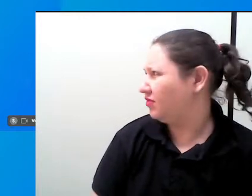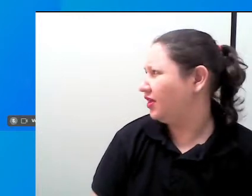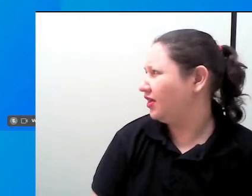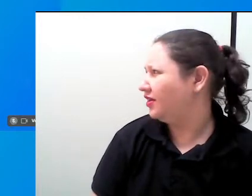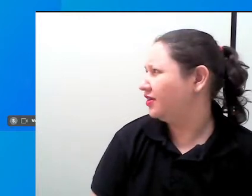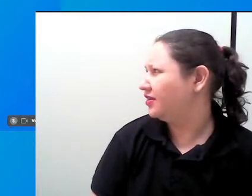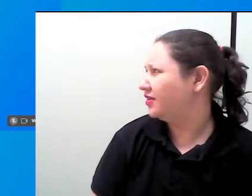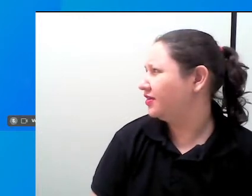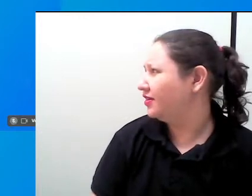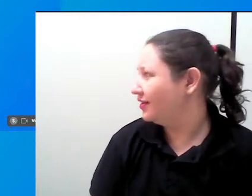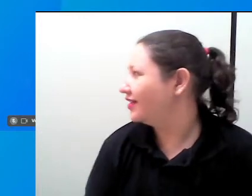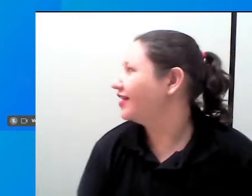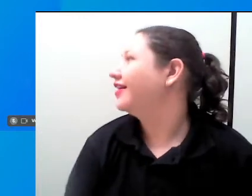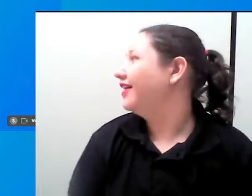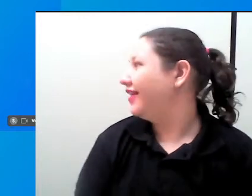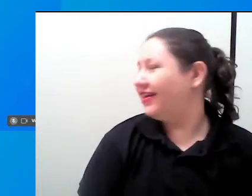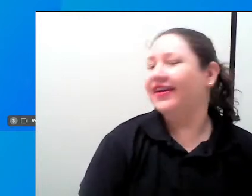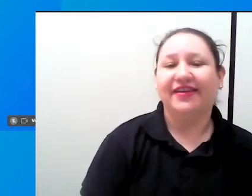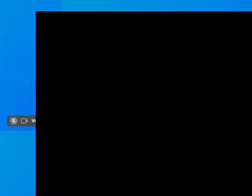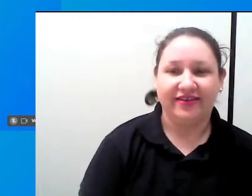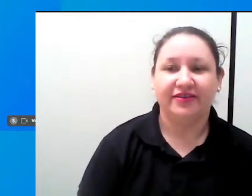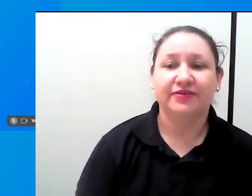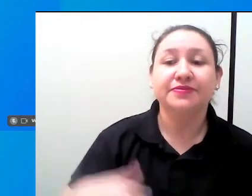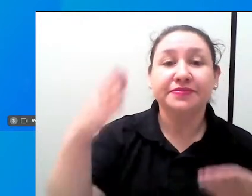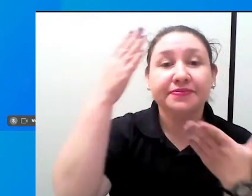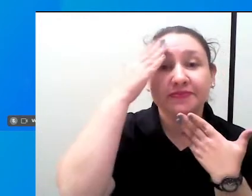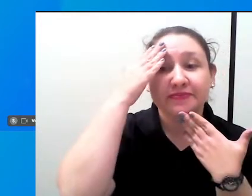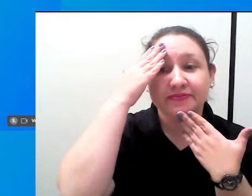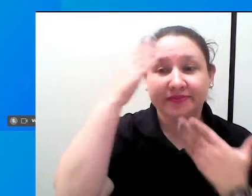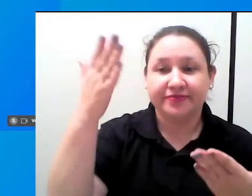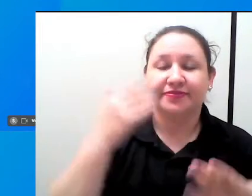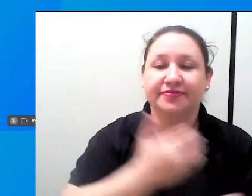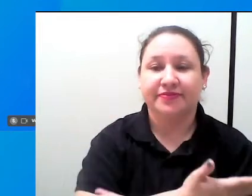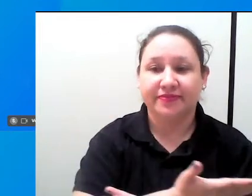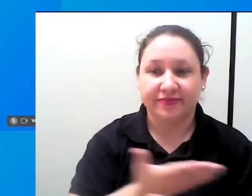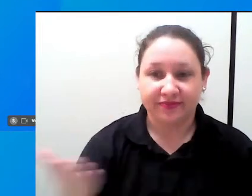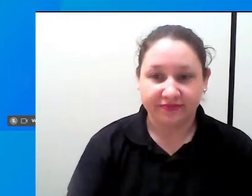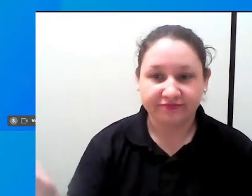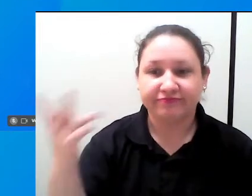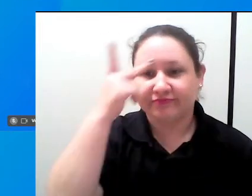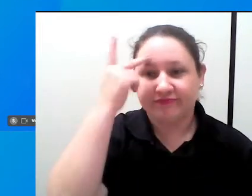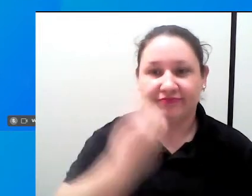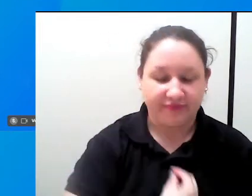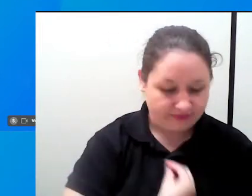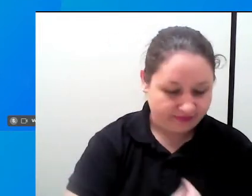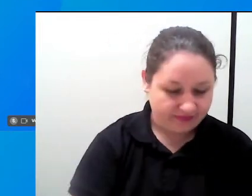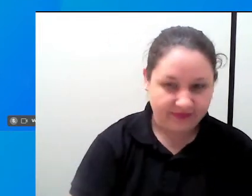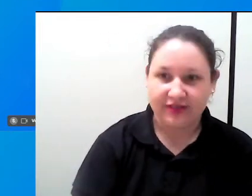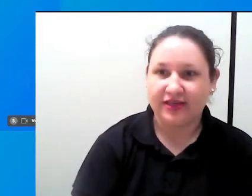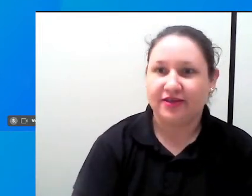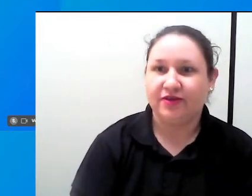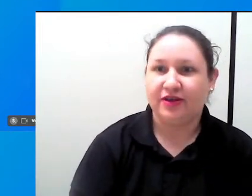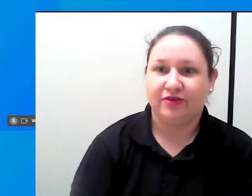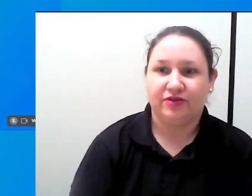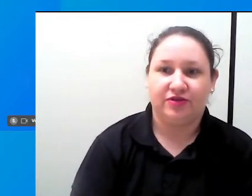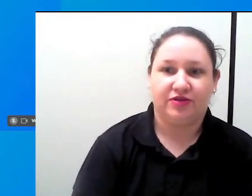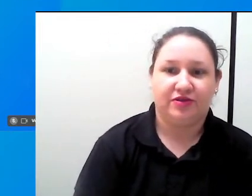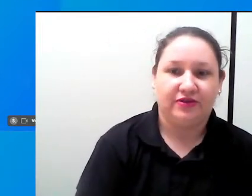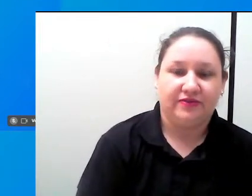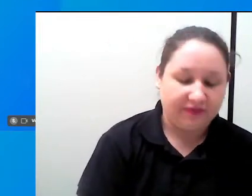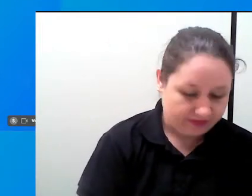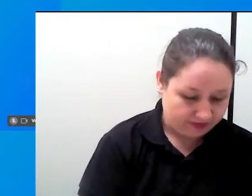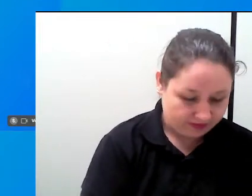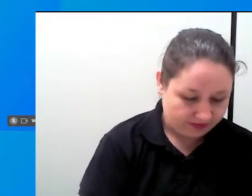Bem. Então, saudações extensionistas para todos, para todas. Vou fazer uma